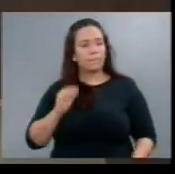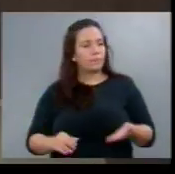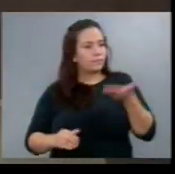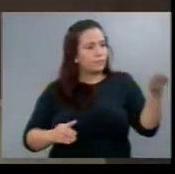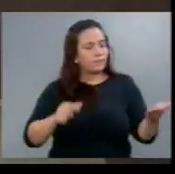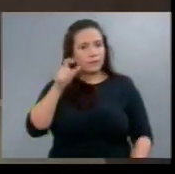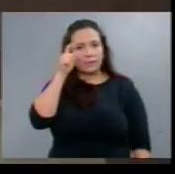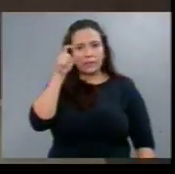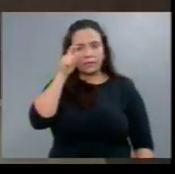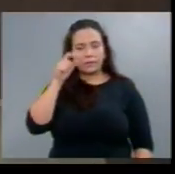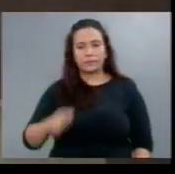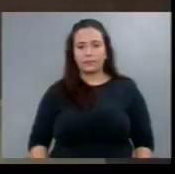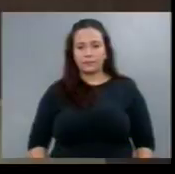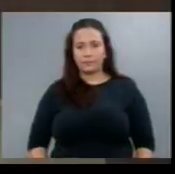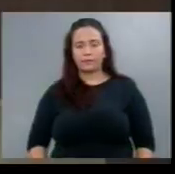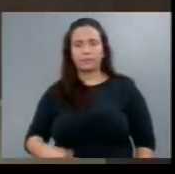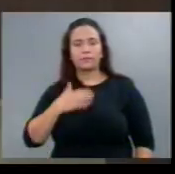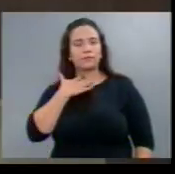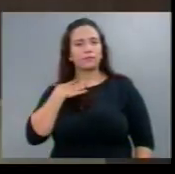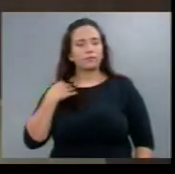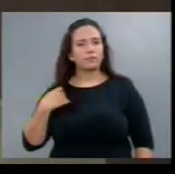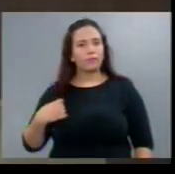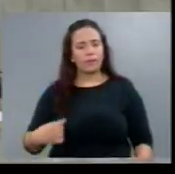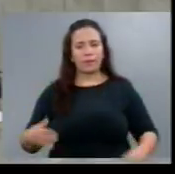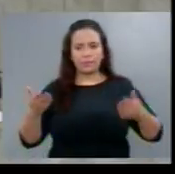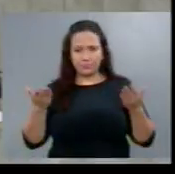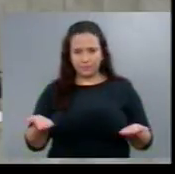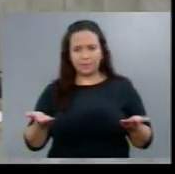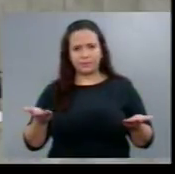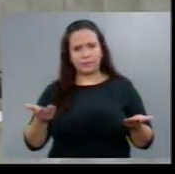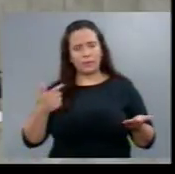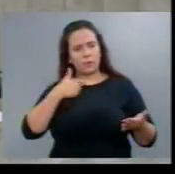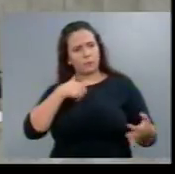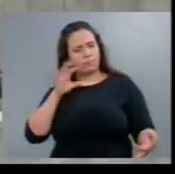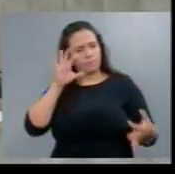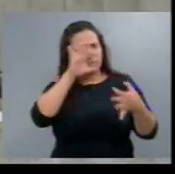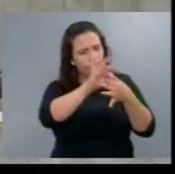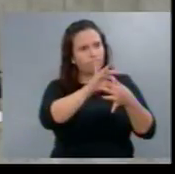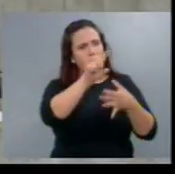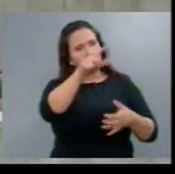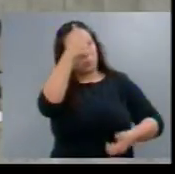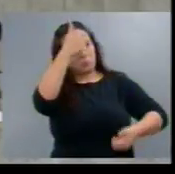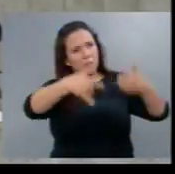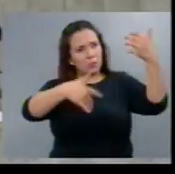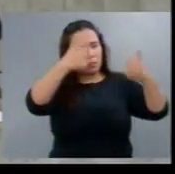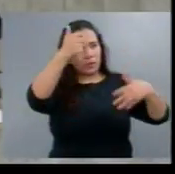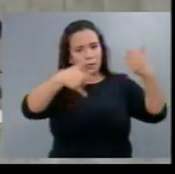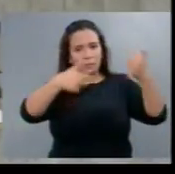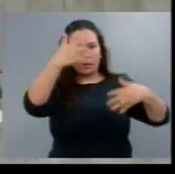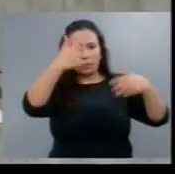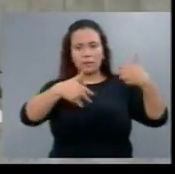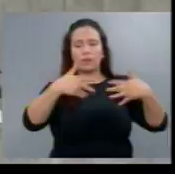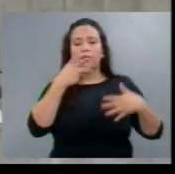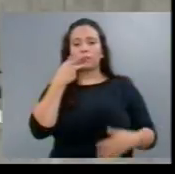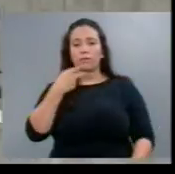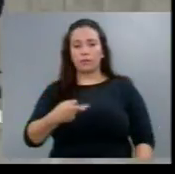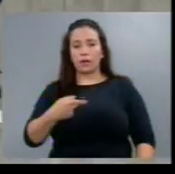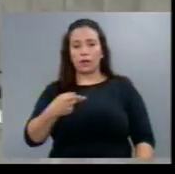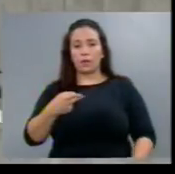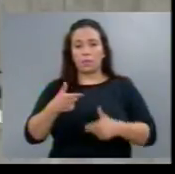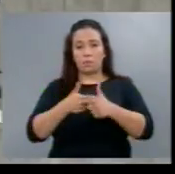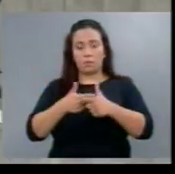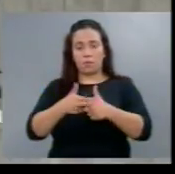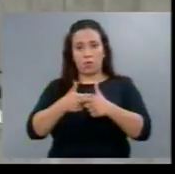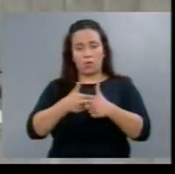Felipe. Eu estou corroborando com grande parte do seu discurso, até no tocante que diz que a crise é